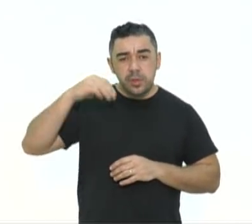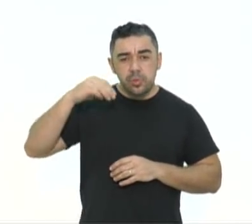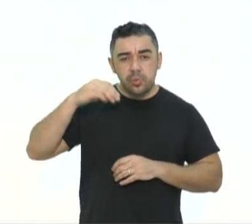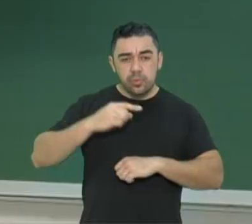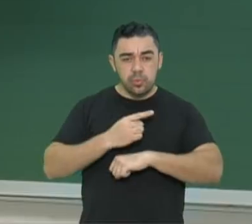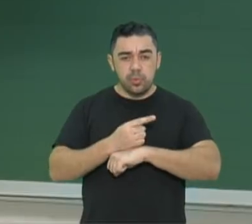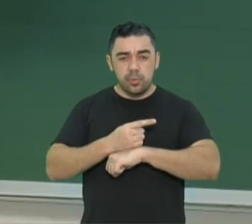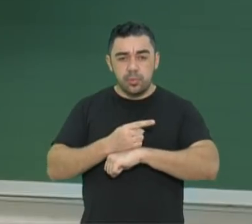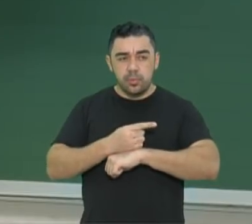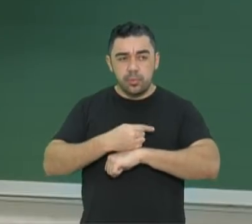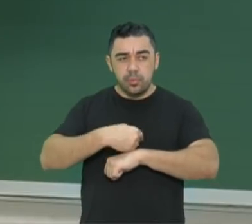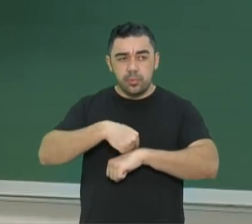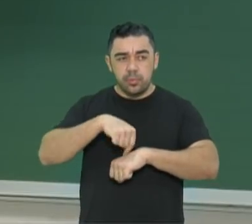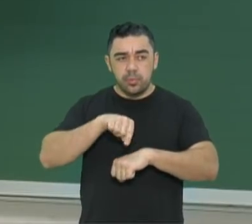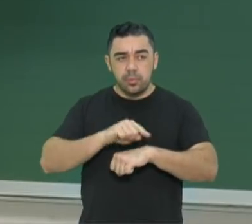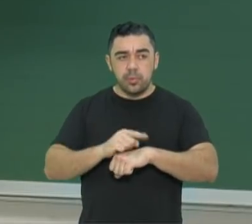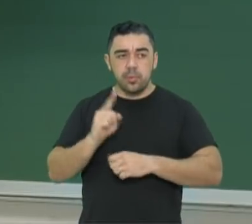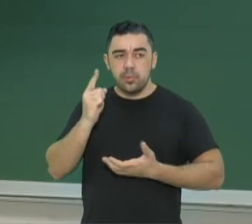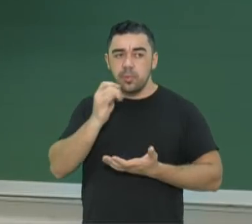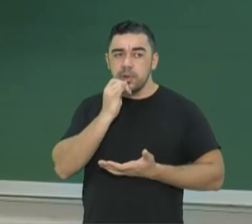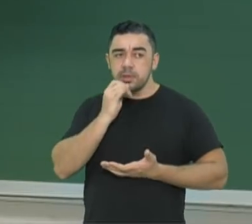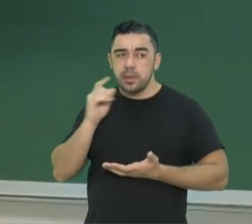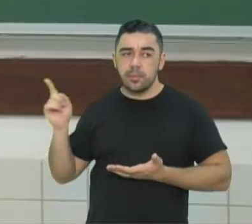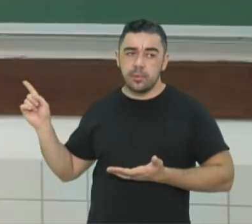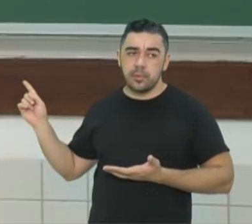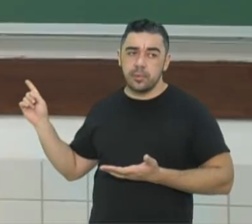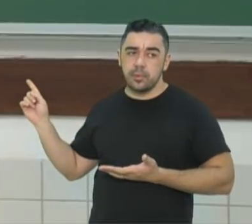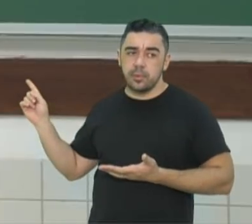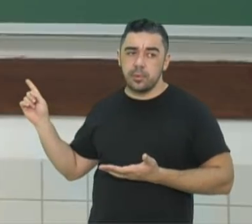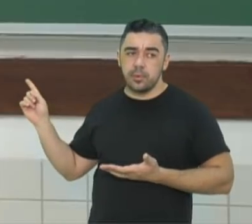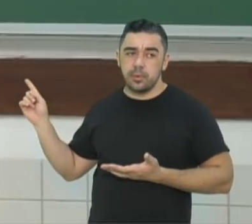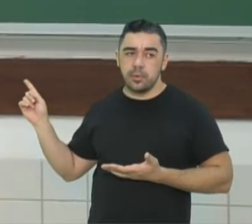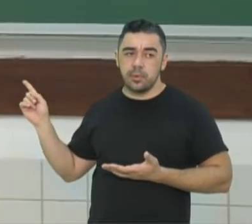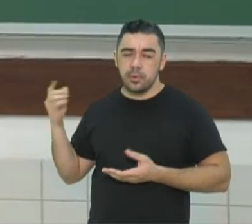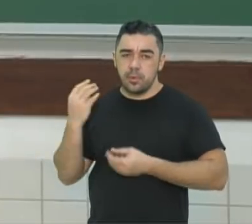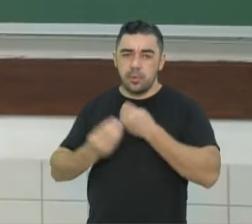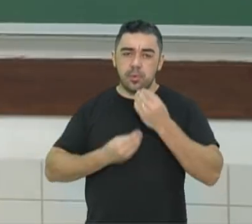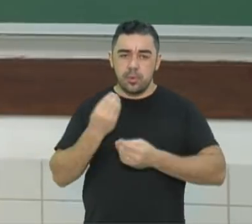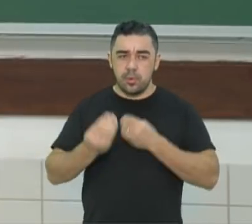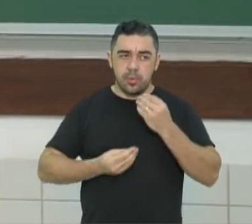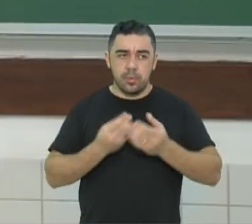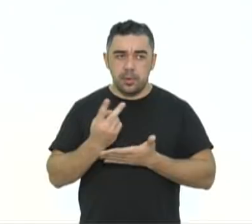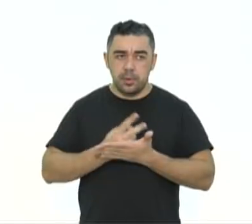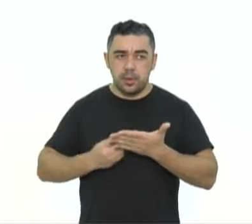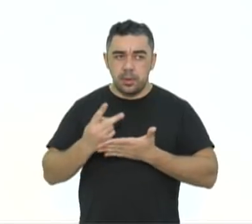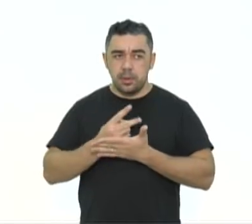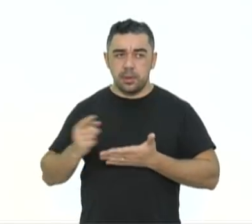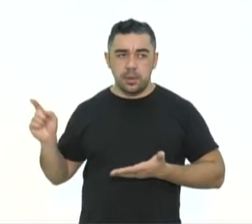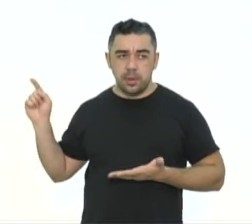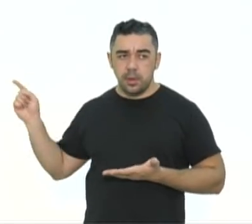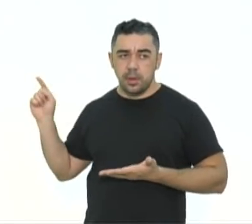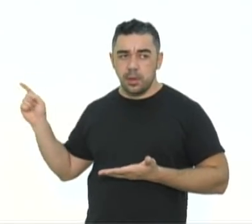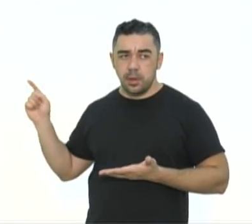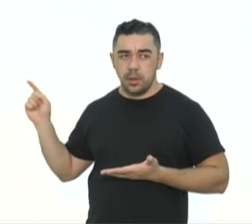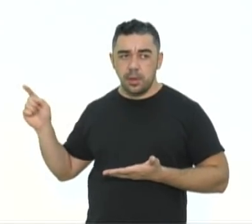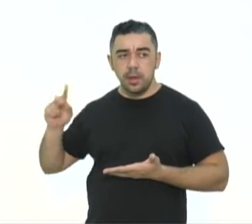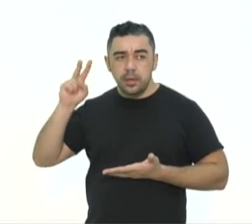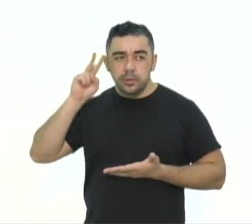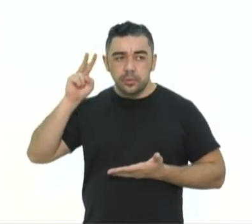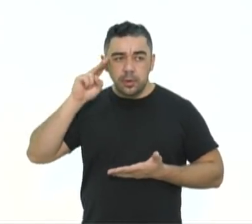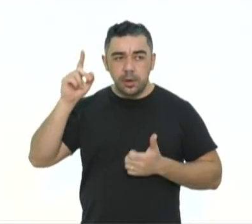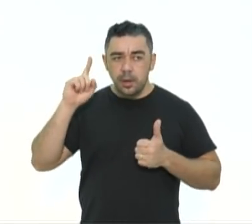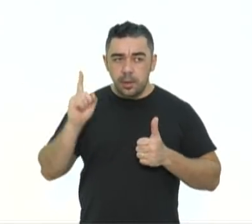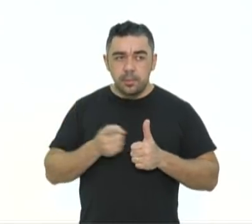duração. A gente pode ver aqui um exemplo como que é o Fantasmagorie, e esse desenho ele se tornou histórico, que era a